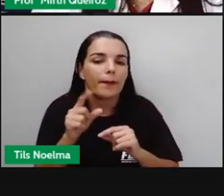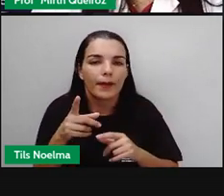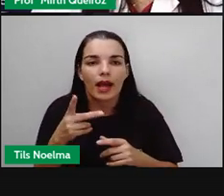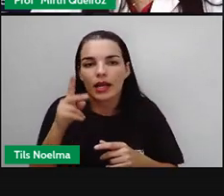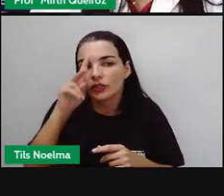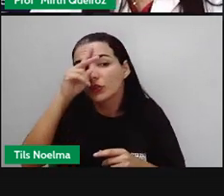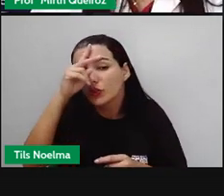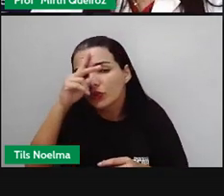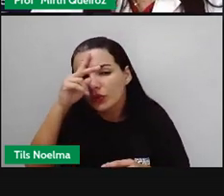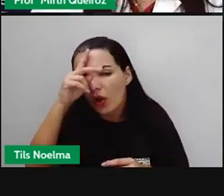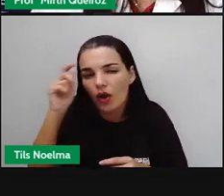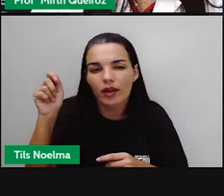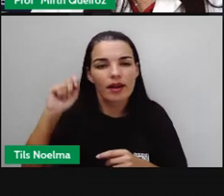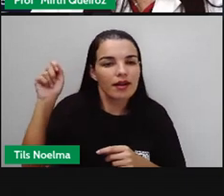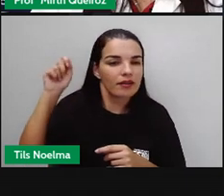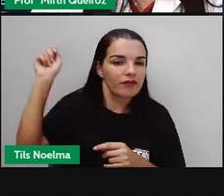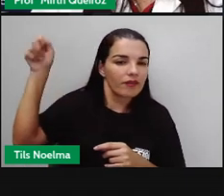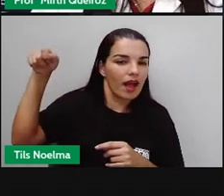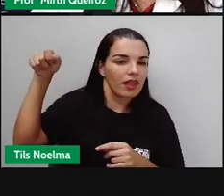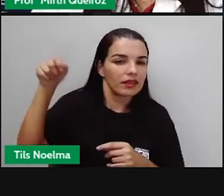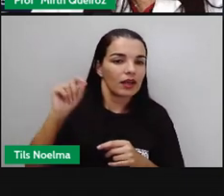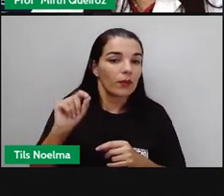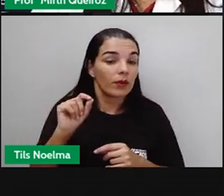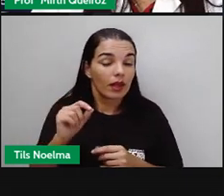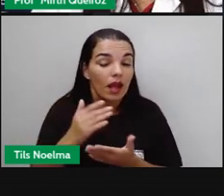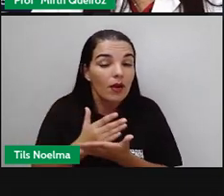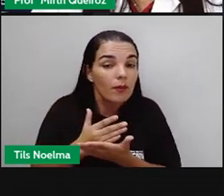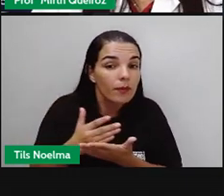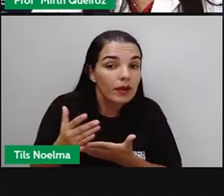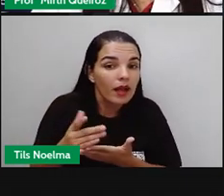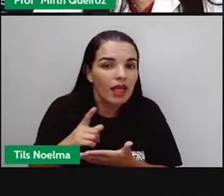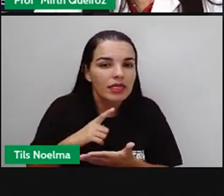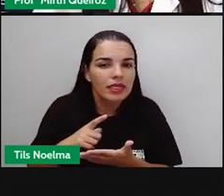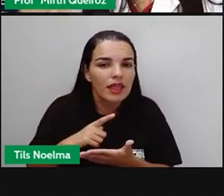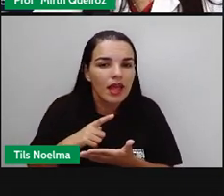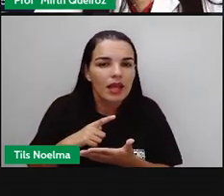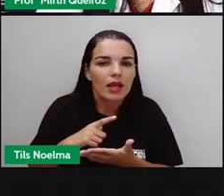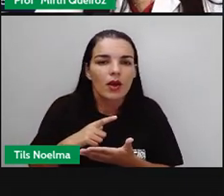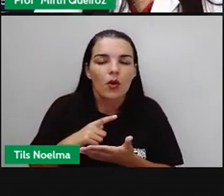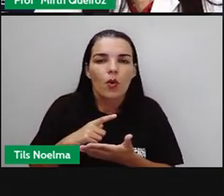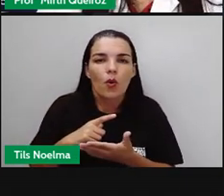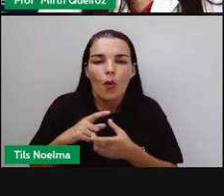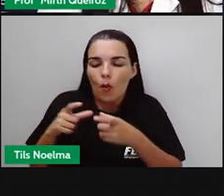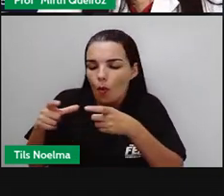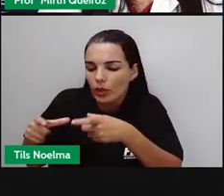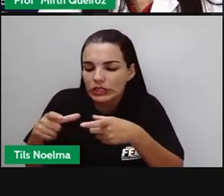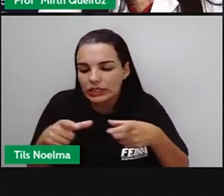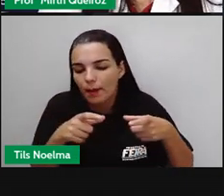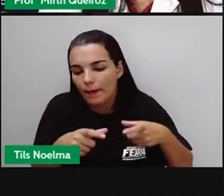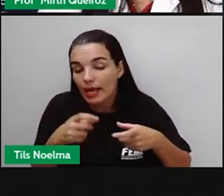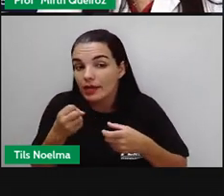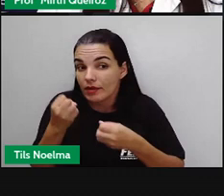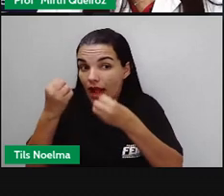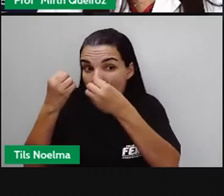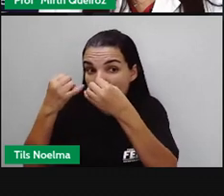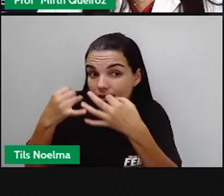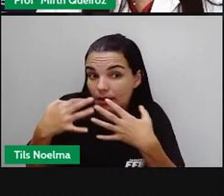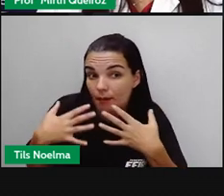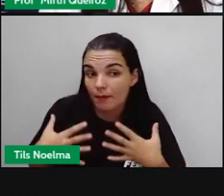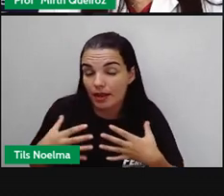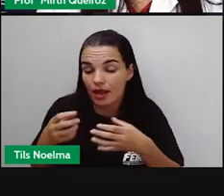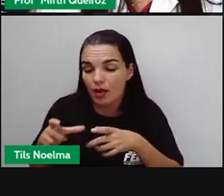conto de fada, na introdução, neste momento inicial, há uma breve ambientação do espaço,